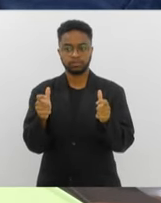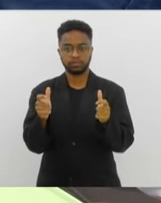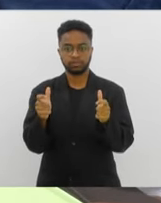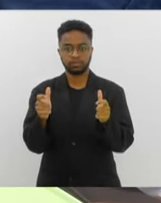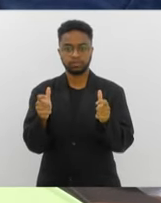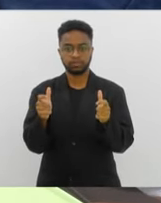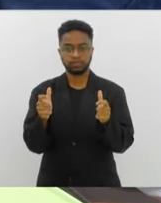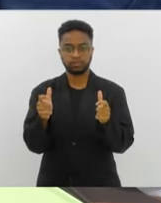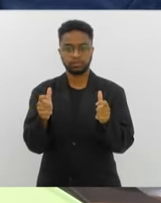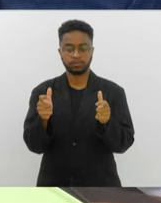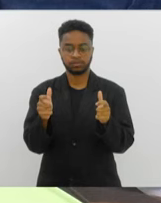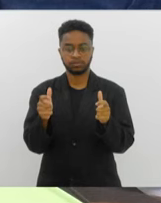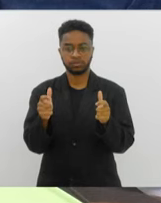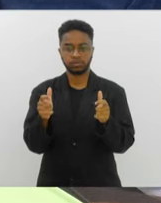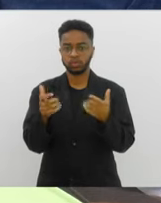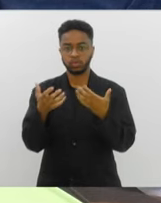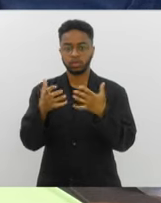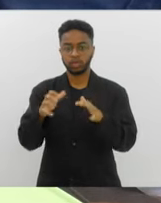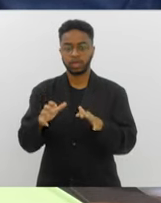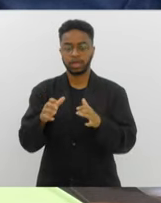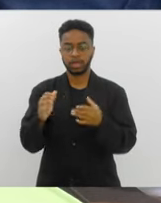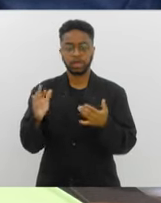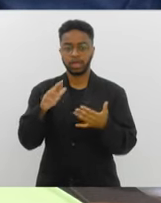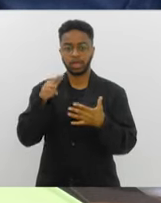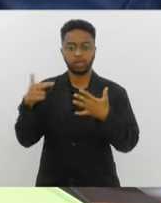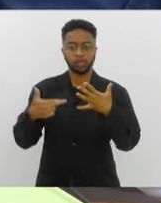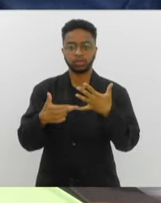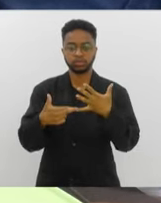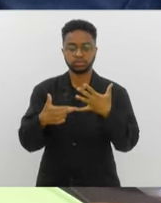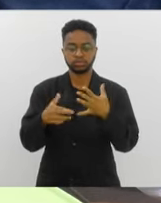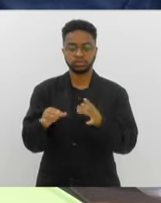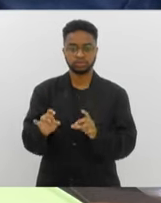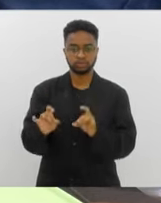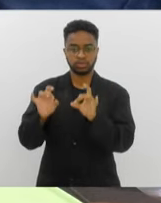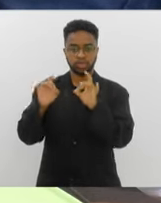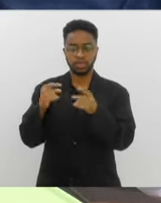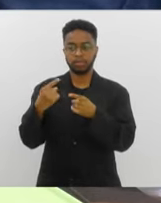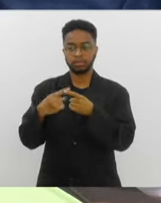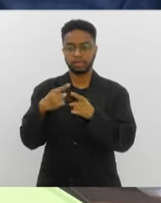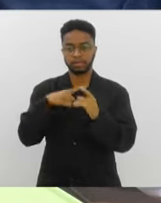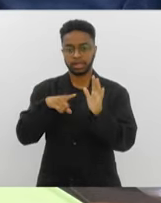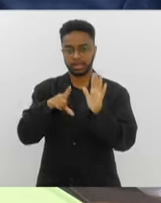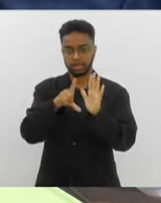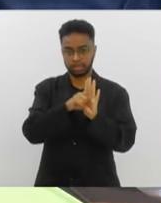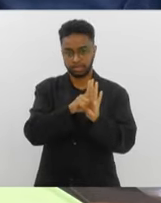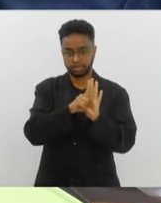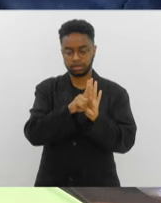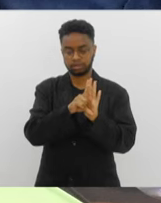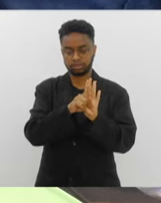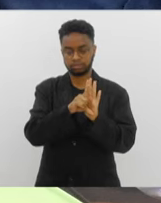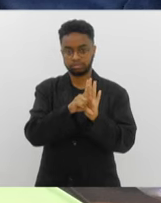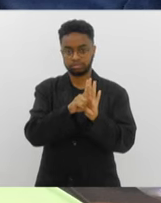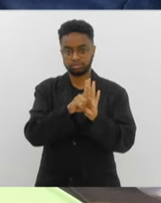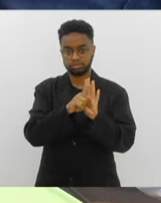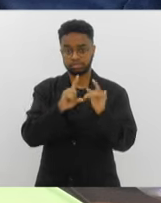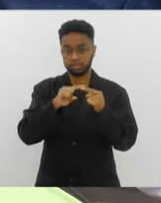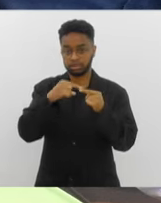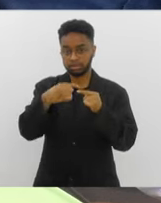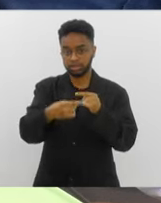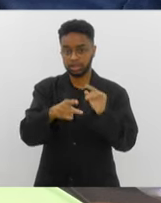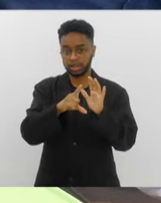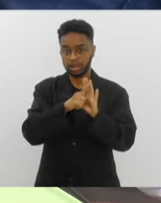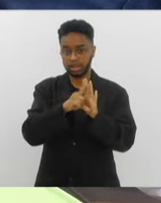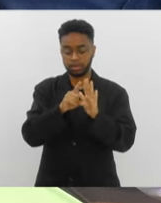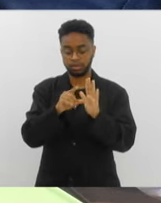negou provimento ao recurso extraordinário. Ou seja, houve uma lei. A lei foi